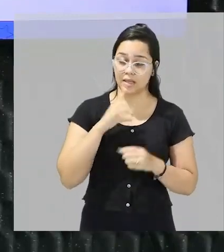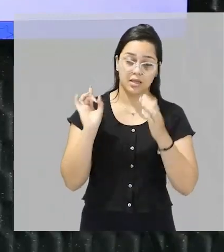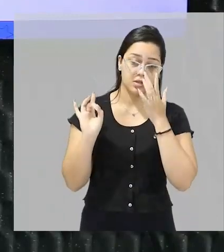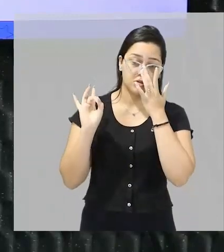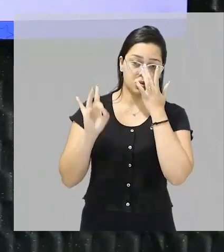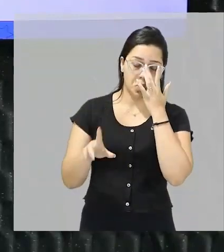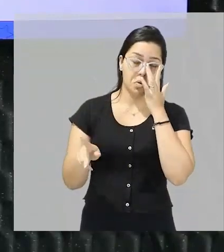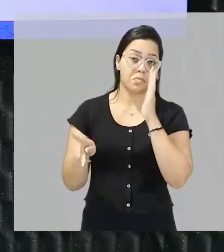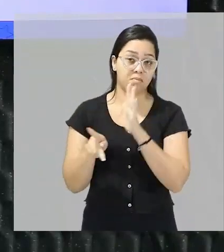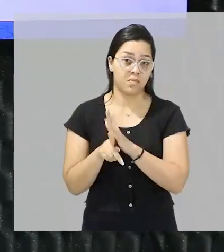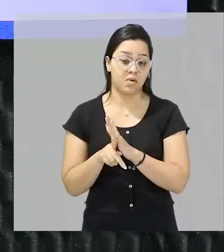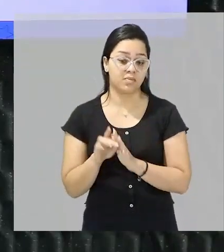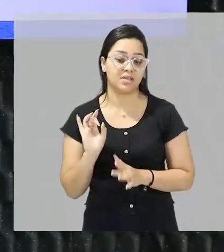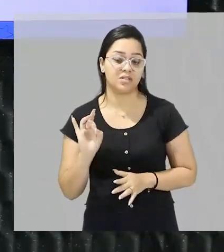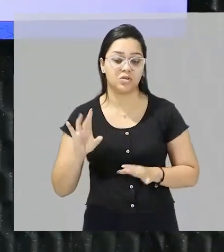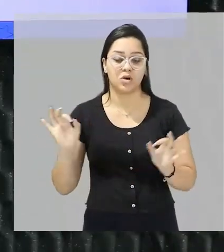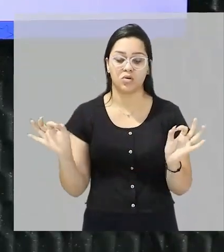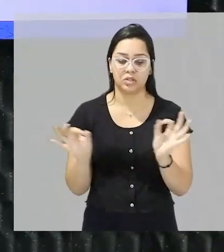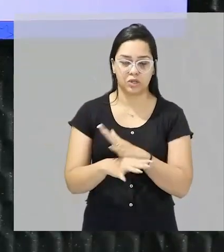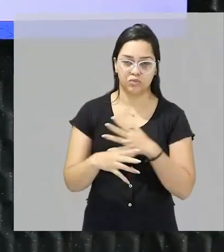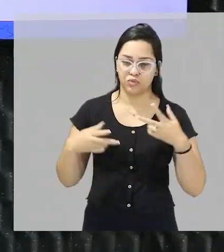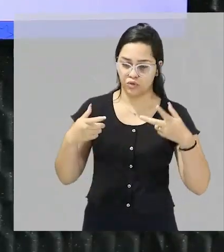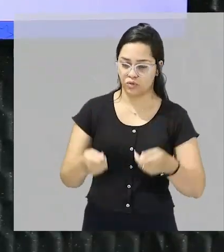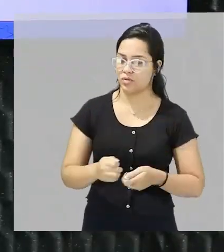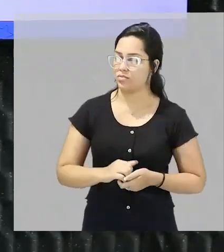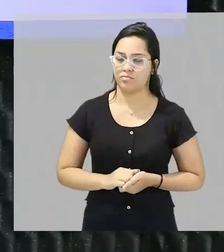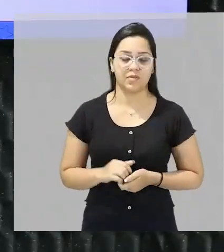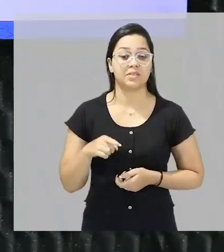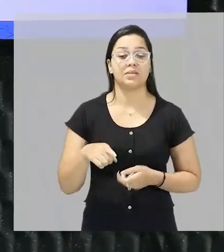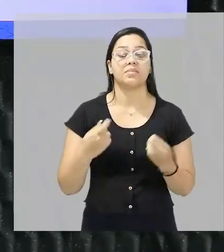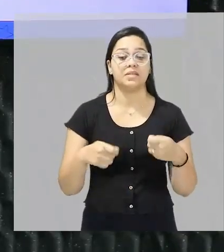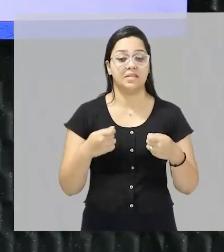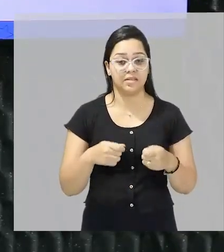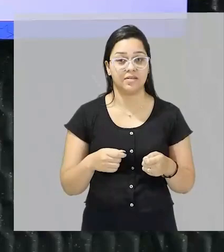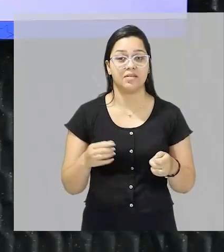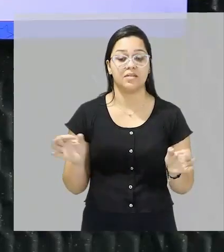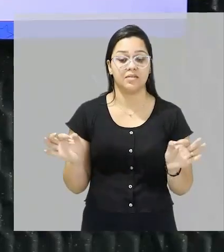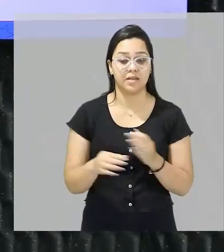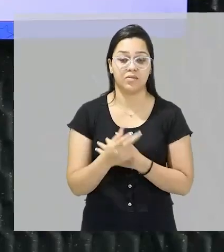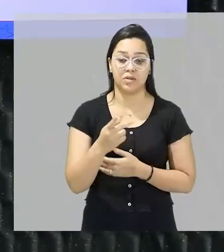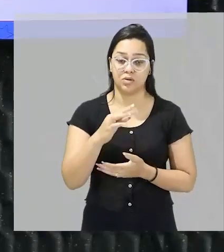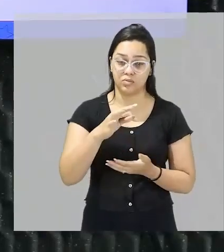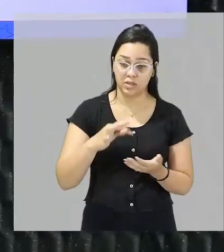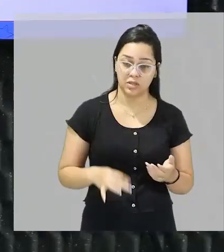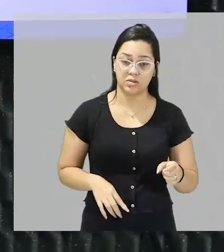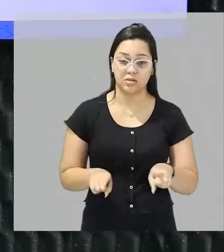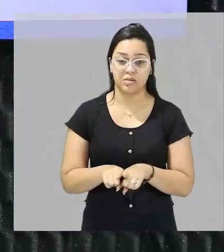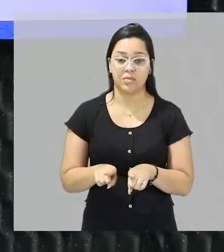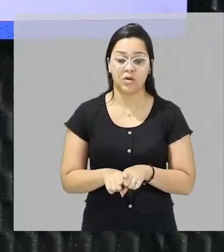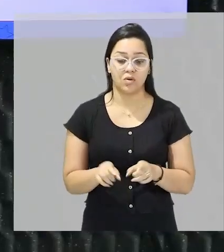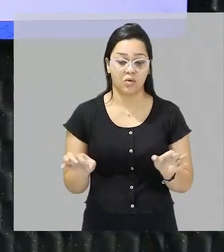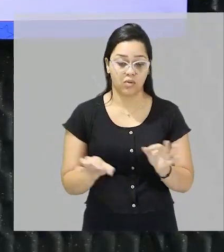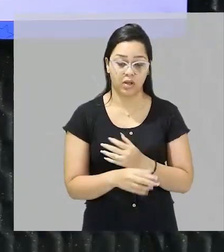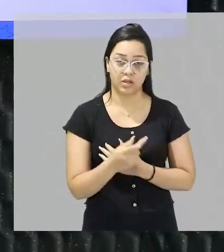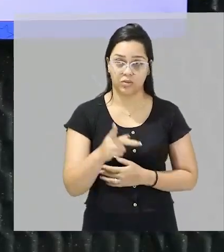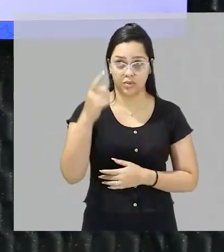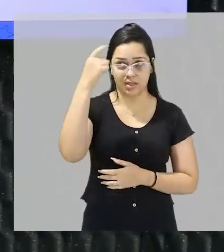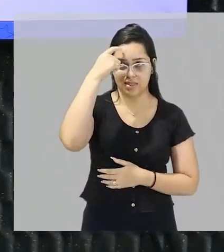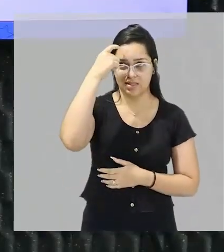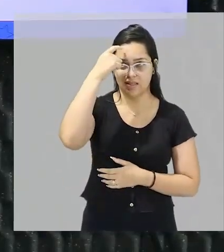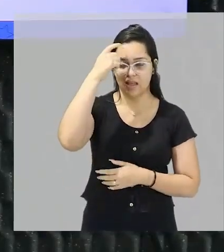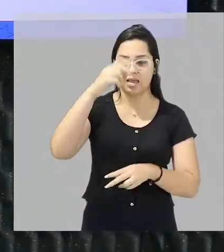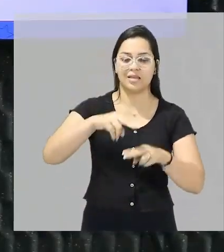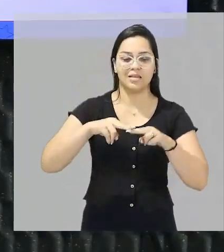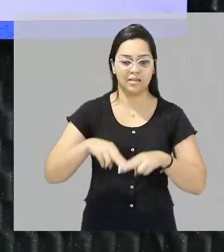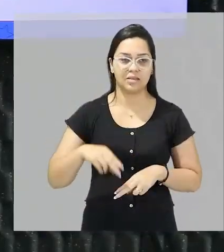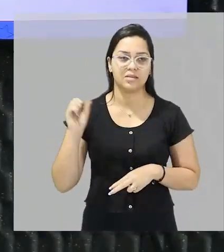uma parte, não é a conclusão por inteiro. Você vai finalizar o seu texto, você vai concluir a sua ideia e aí